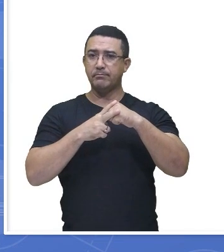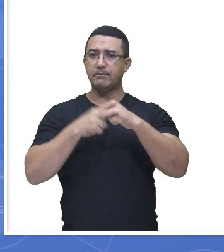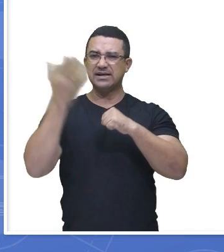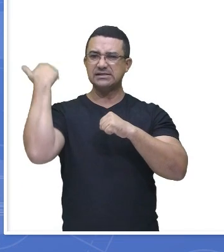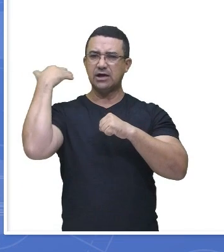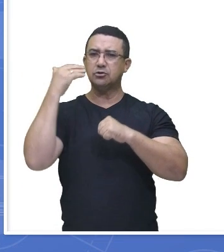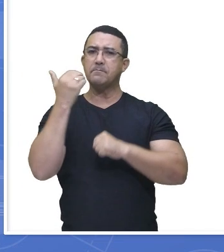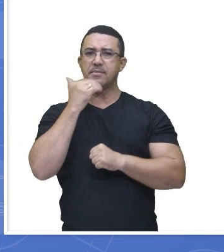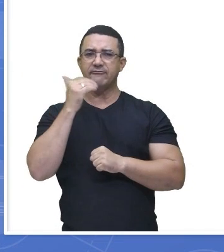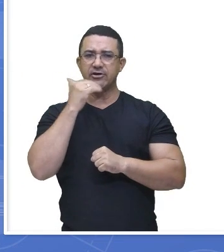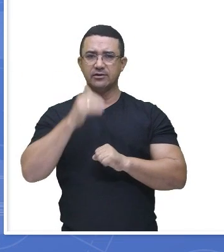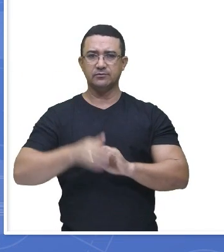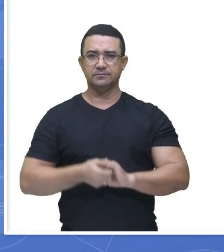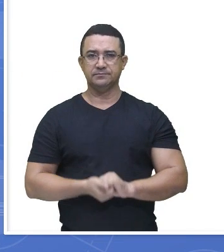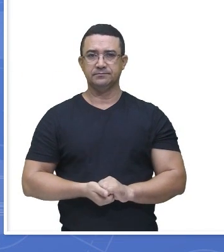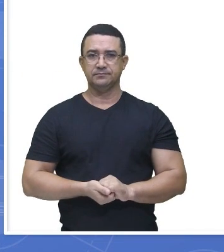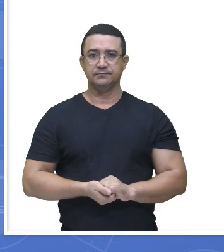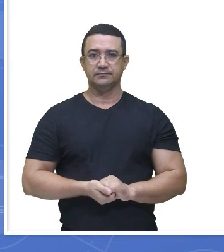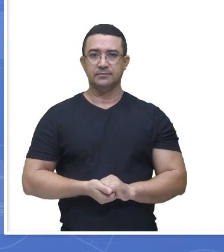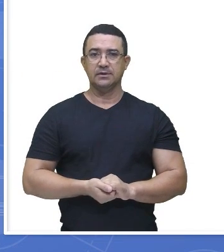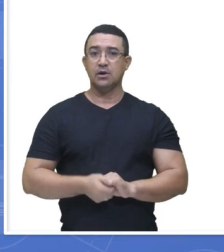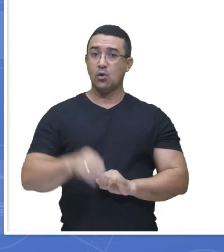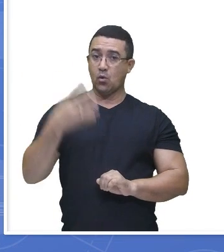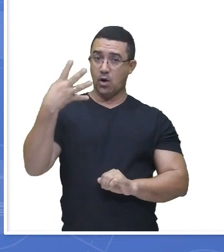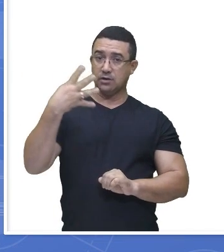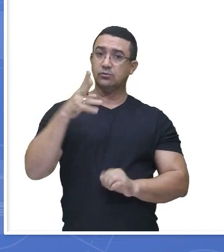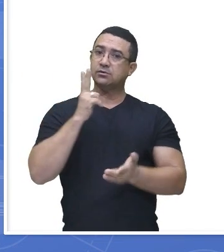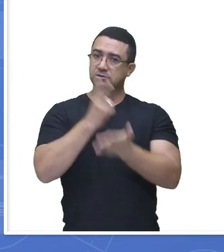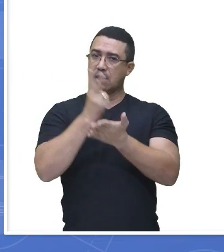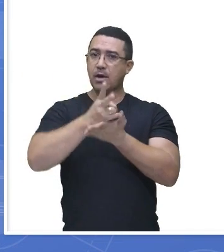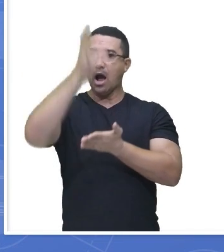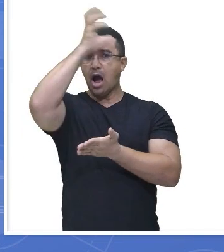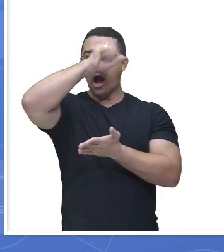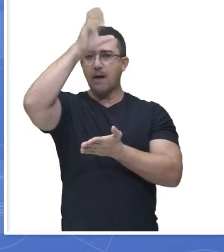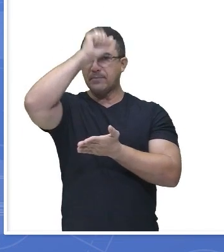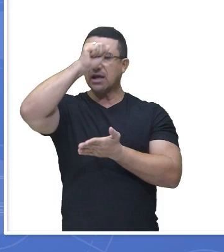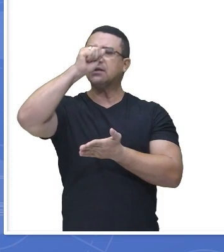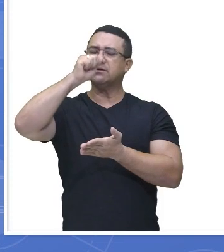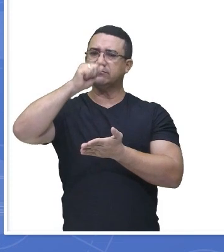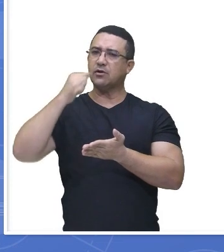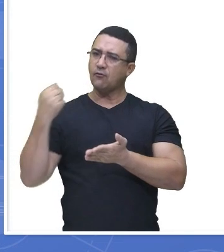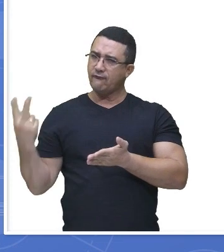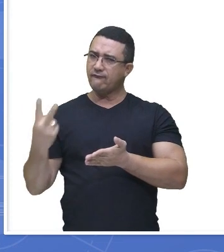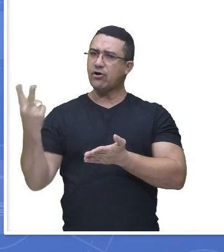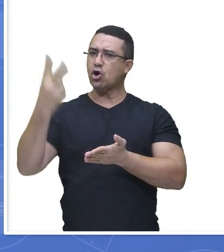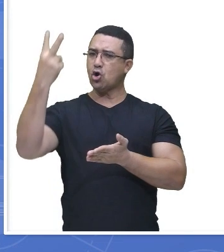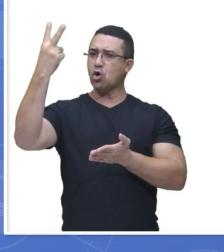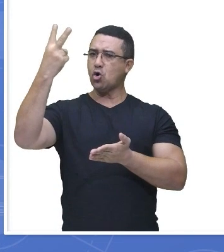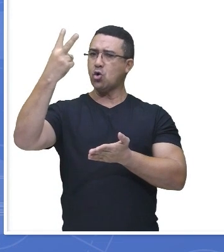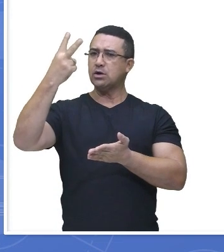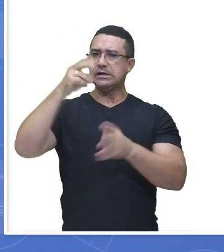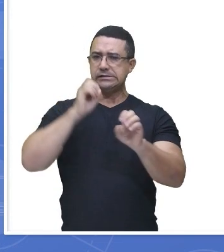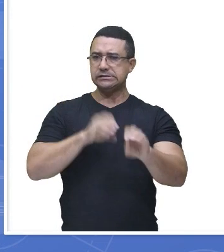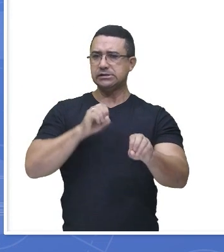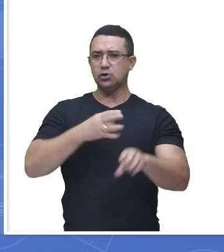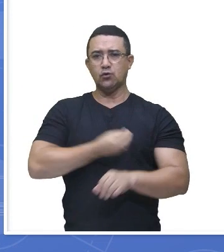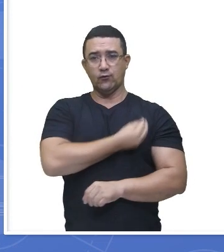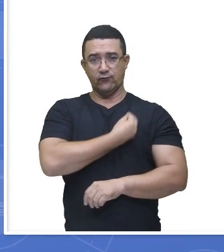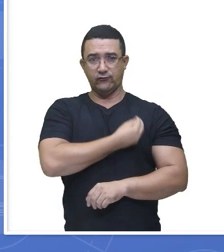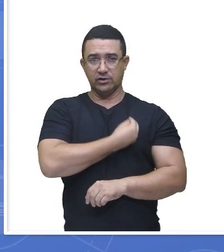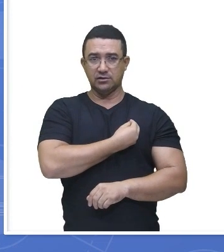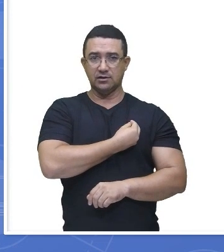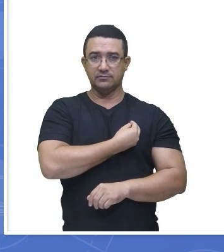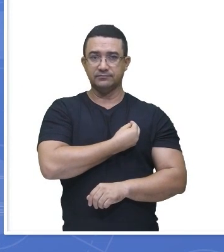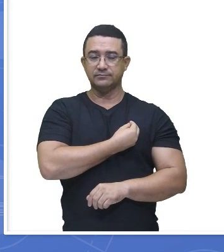mais difícil para fazer, né? Sempre se aprendem valores para a vida. O que nos dá valores para a vida? La moraleja